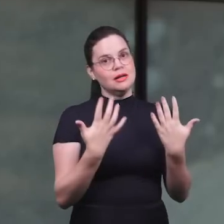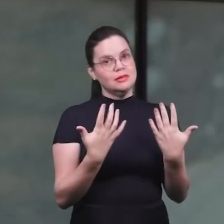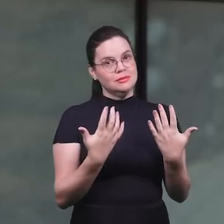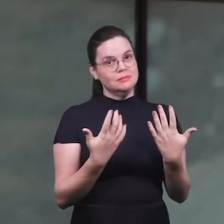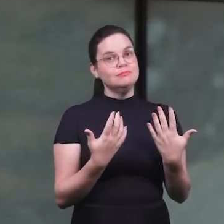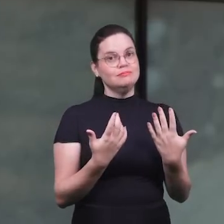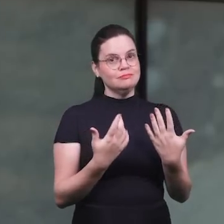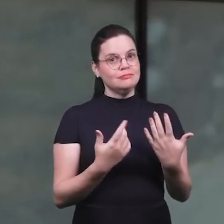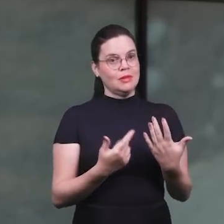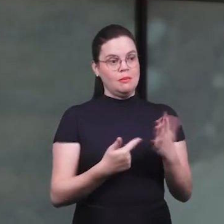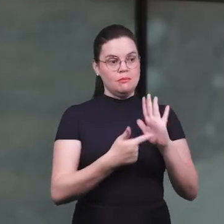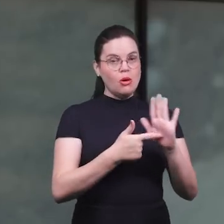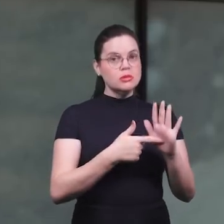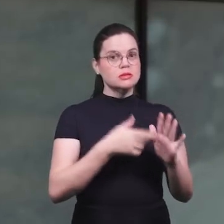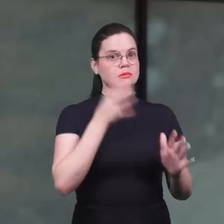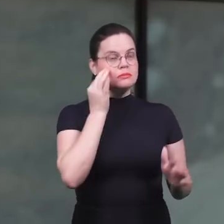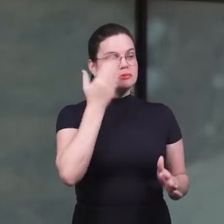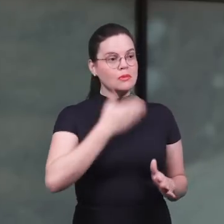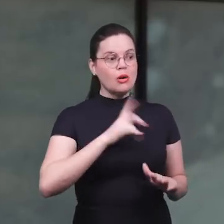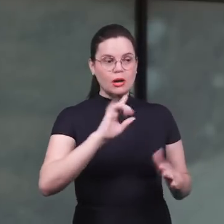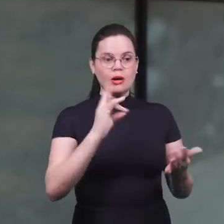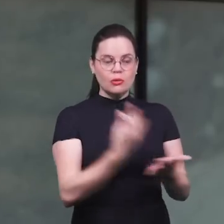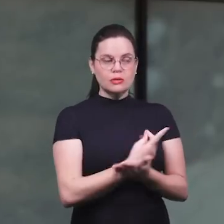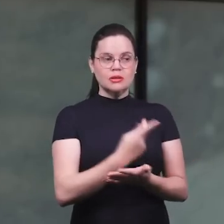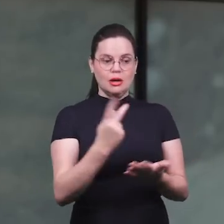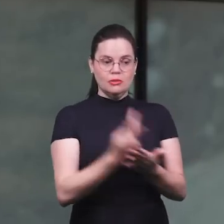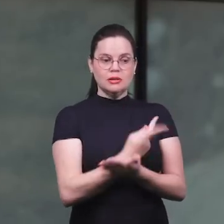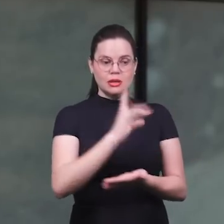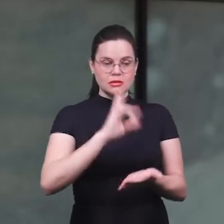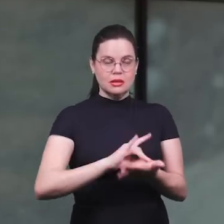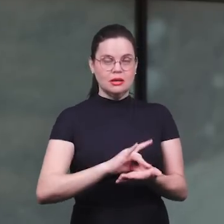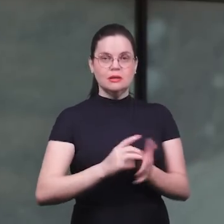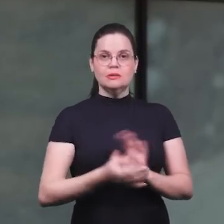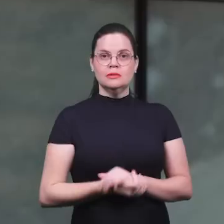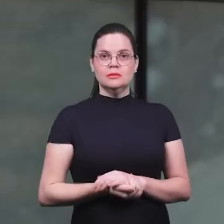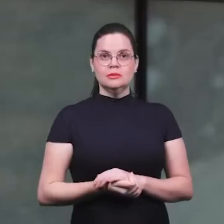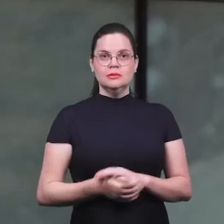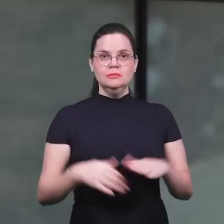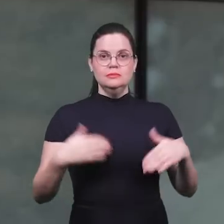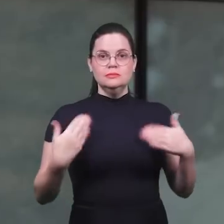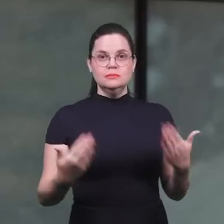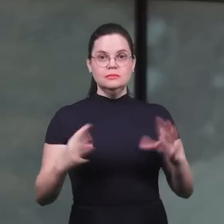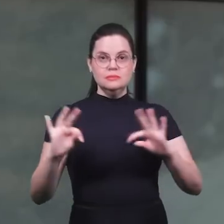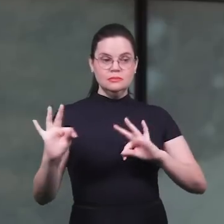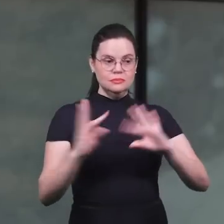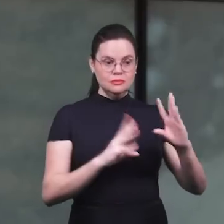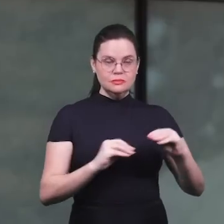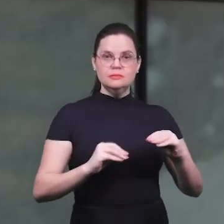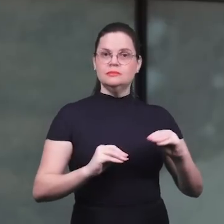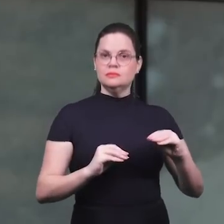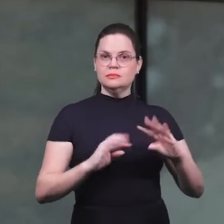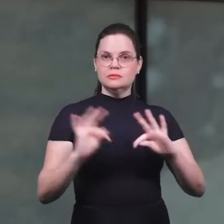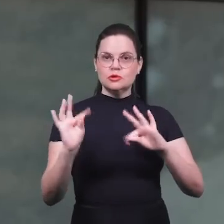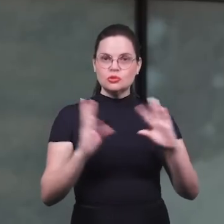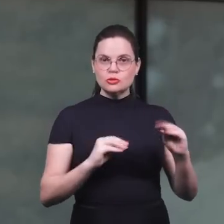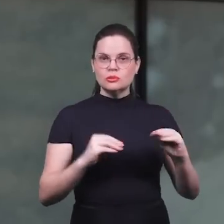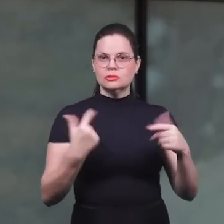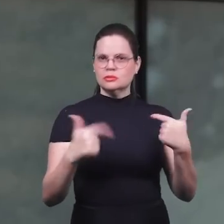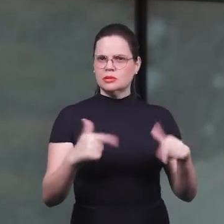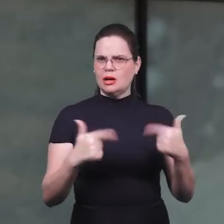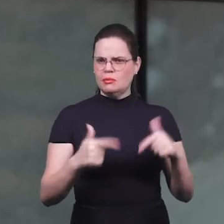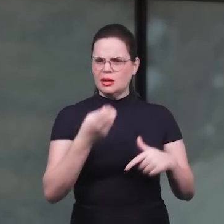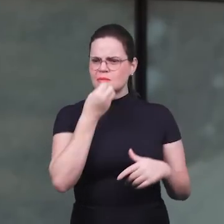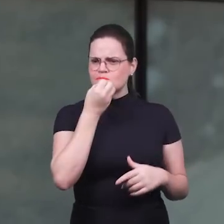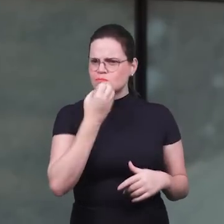jovens. E falamos, olha, todo trabalho dignifica, mas se você pode almejar coisas